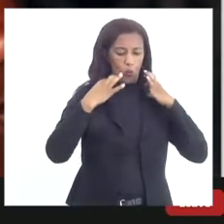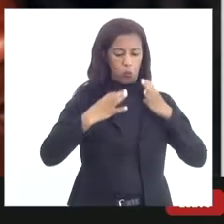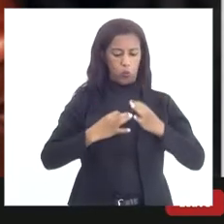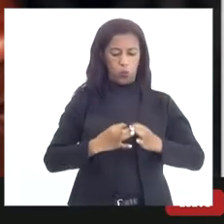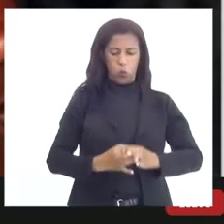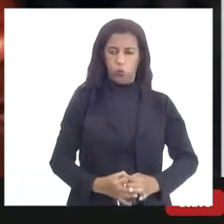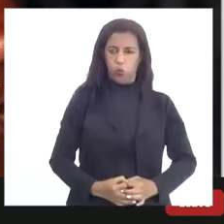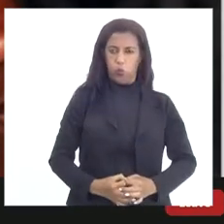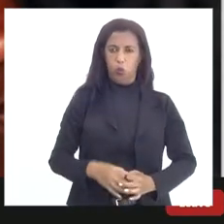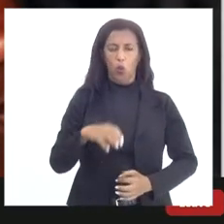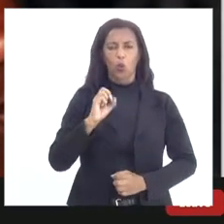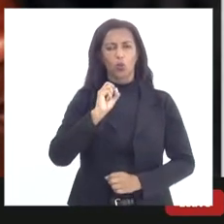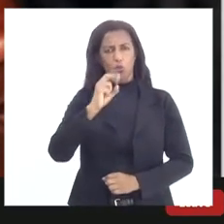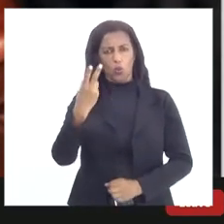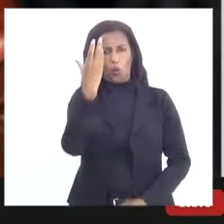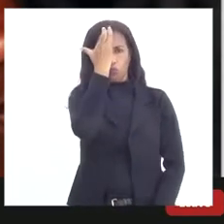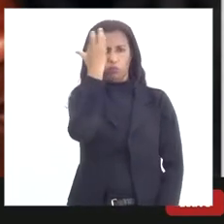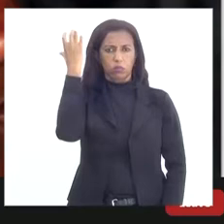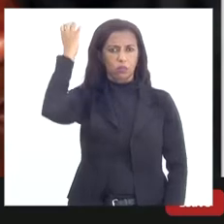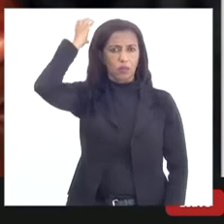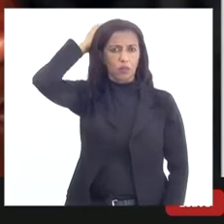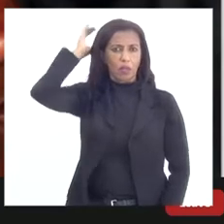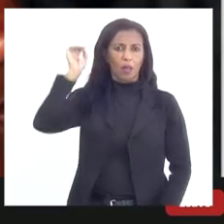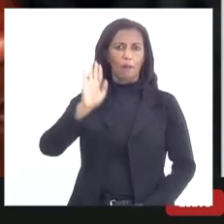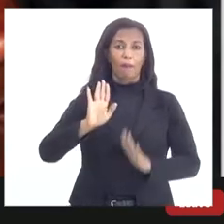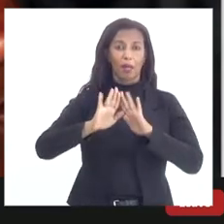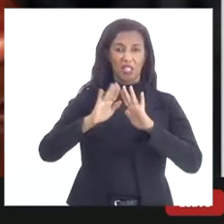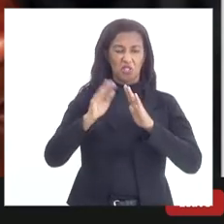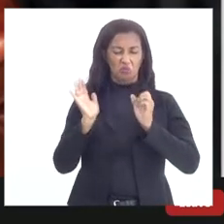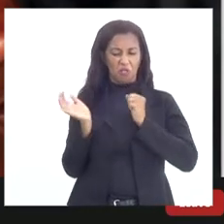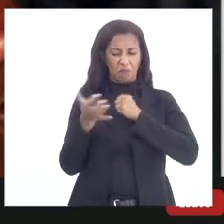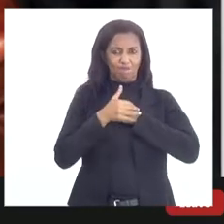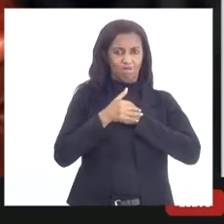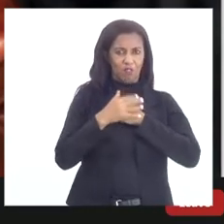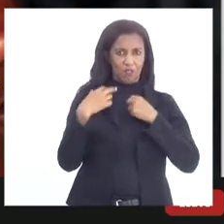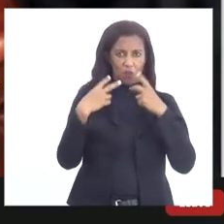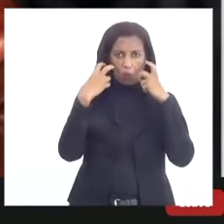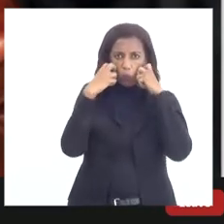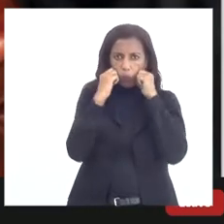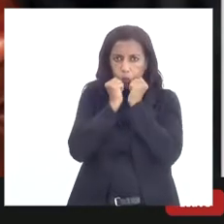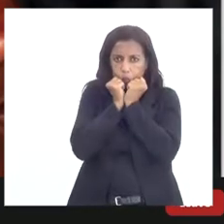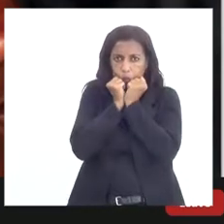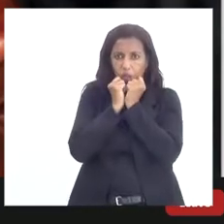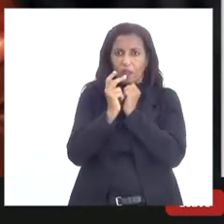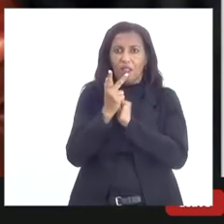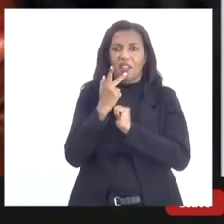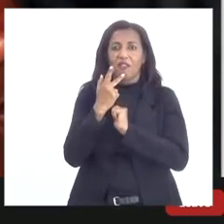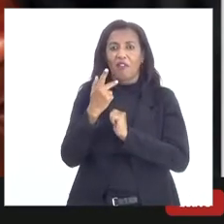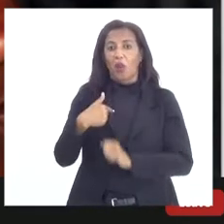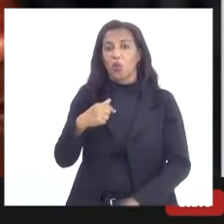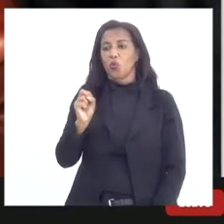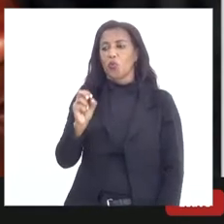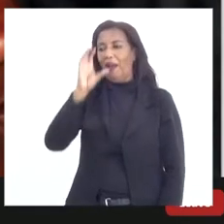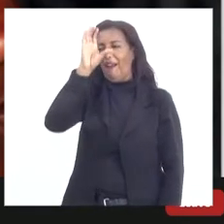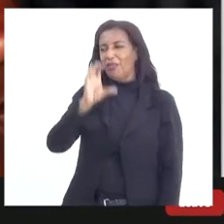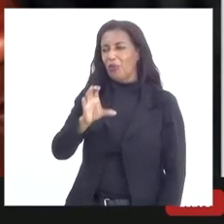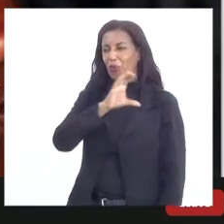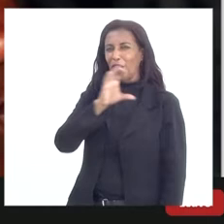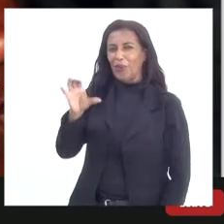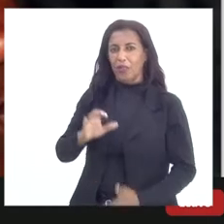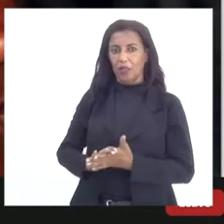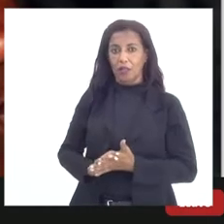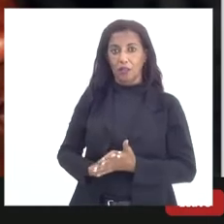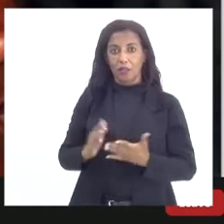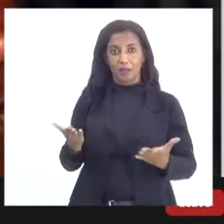guias, sou do candomblé, mas na escola eu escondo, tenho muita vergonha e digo que sou católica. Então, as crianças de